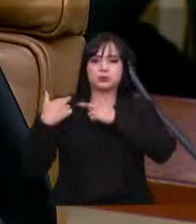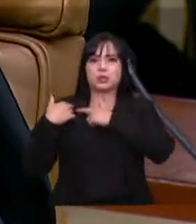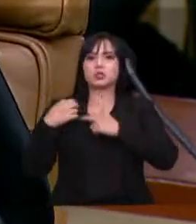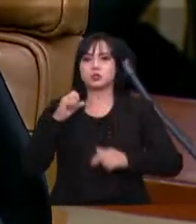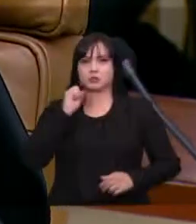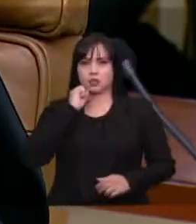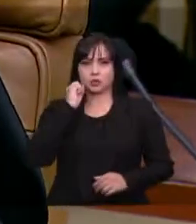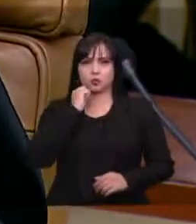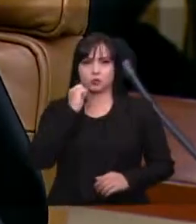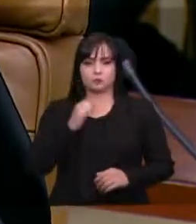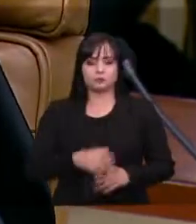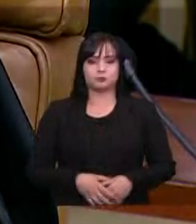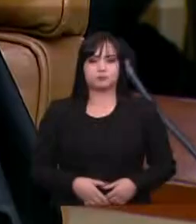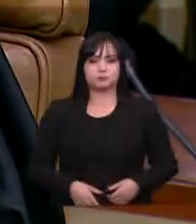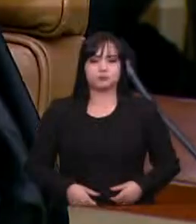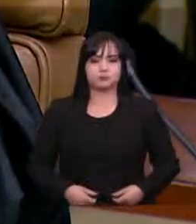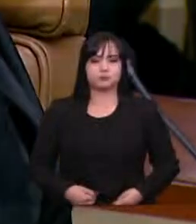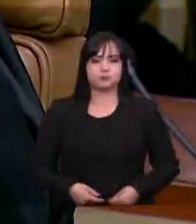Senador